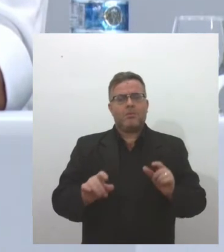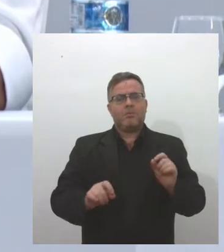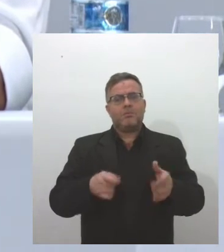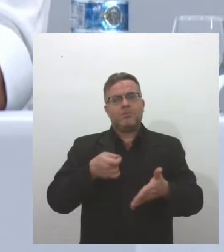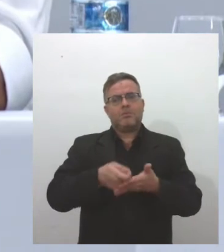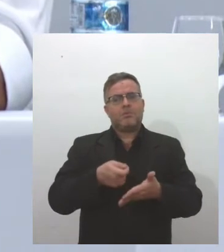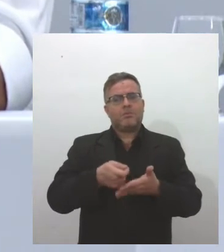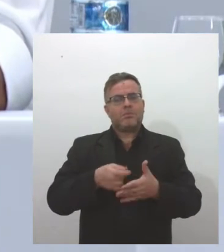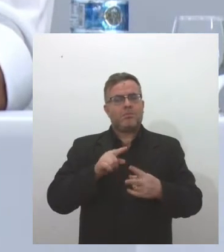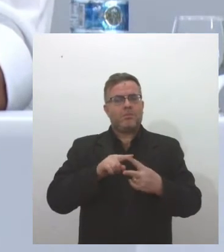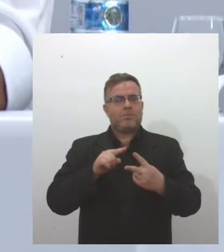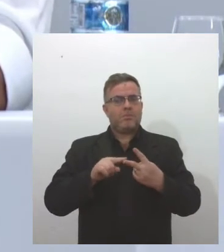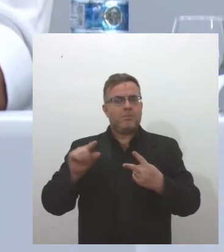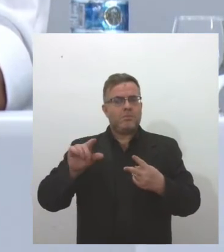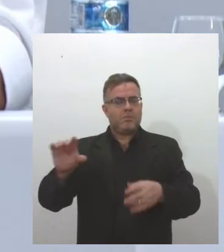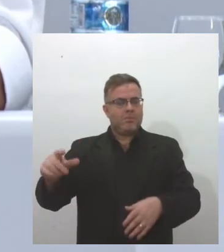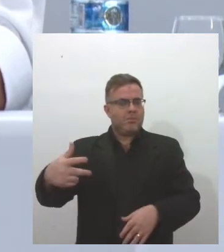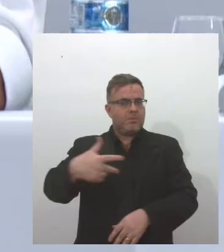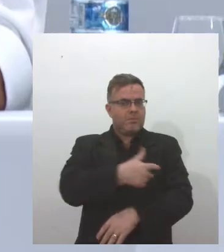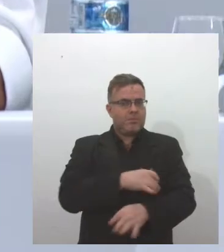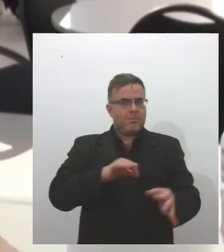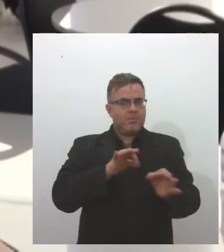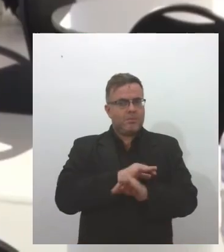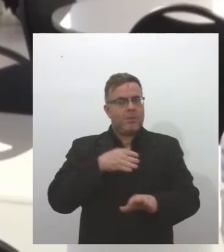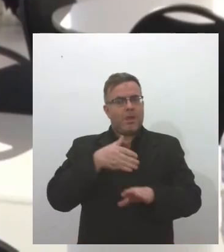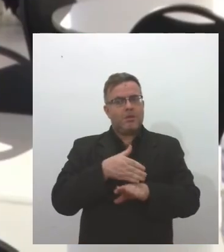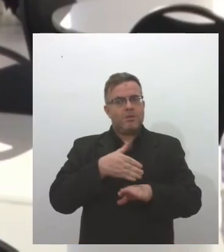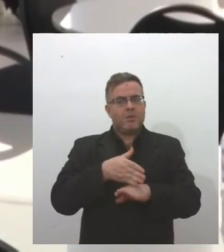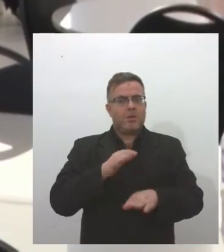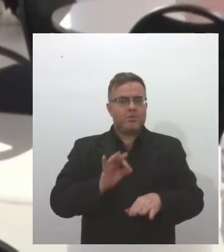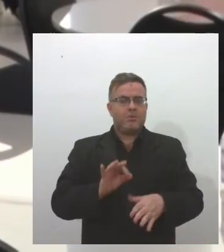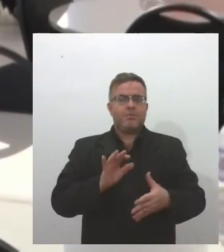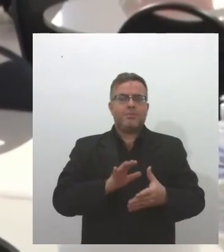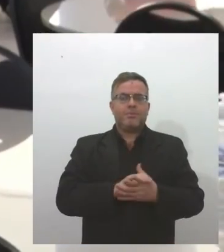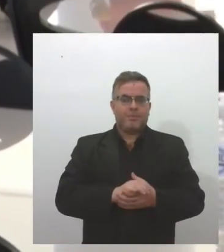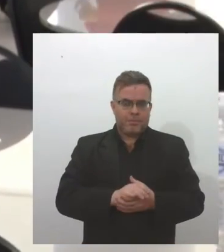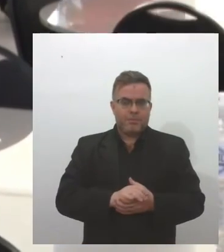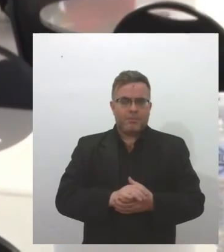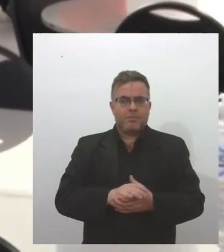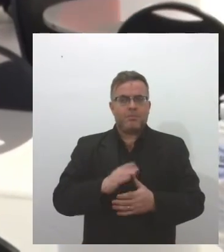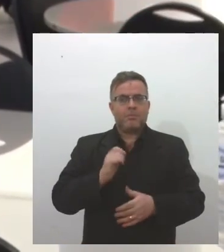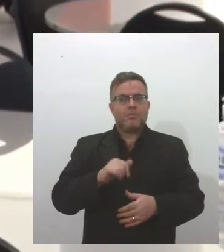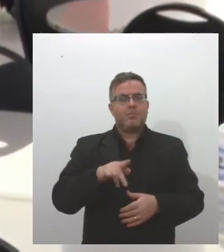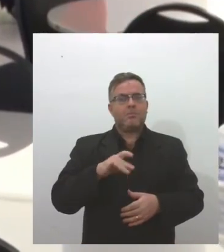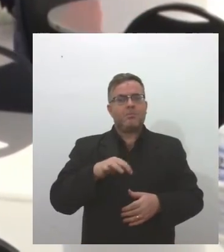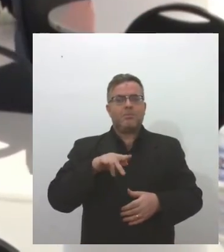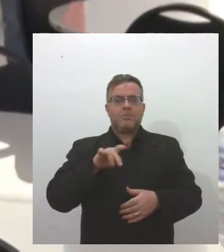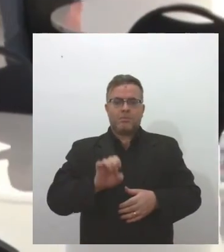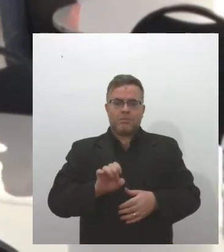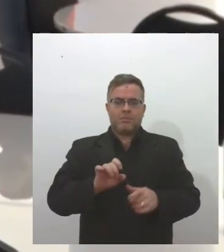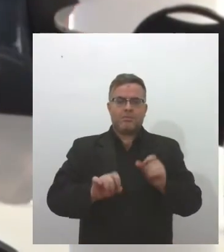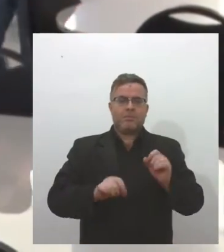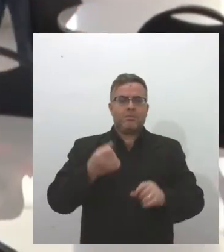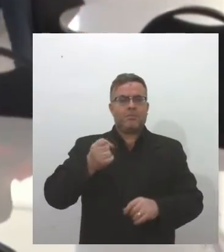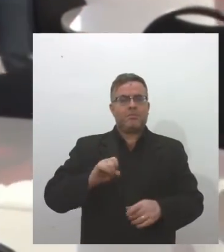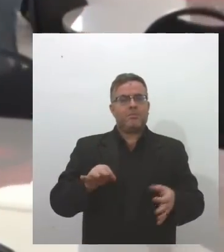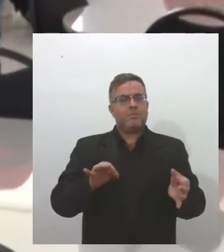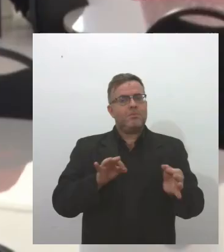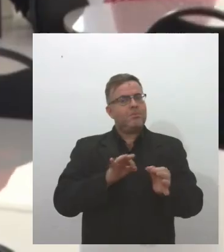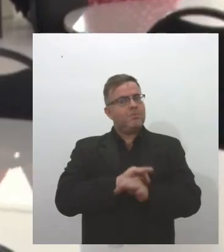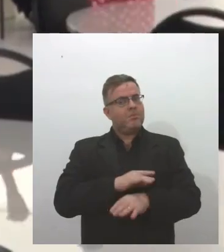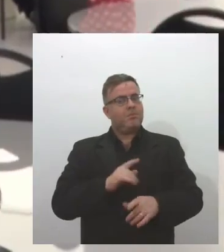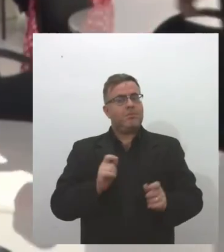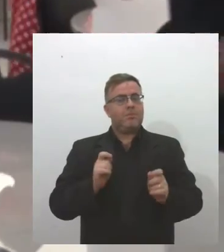duas doses da vacina para acesso aos eventos. A ABRAP Sergipe faz parte do